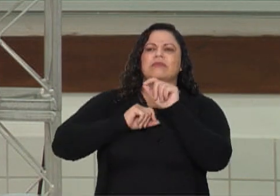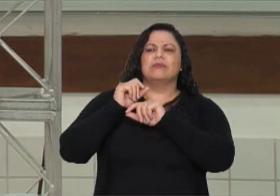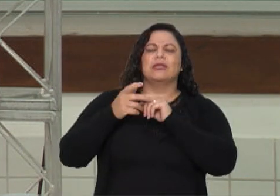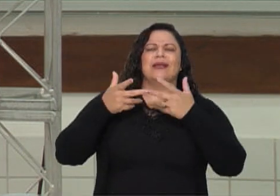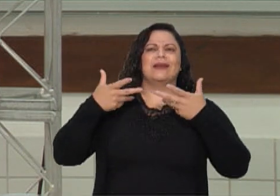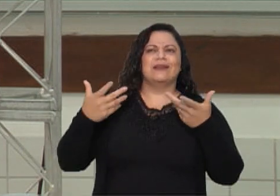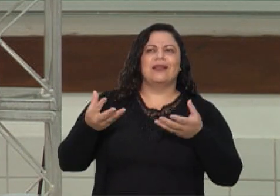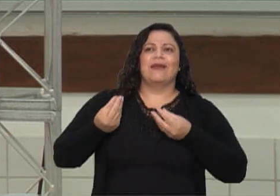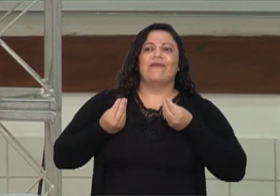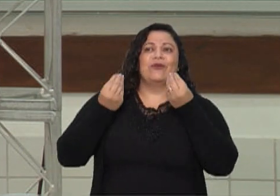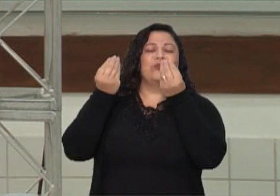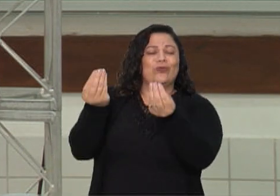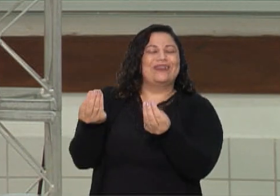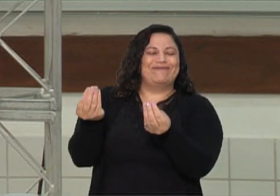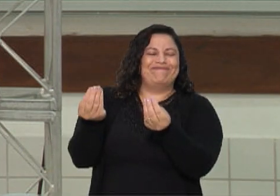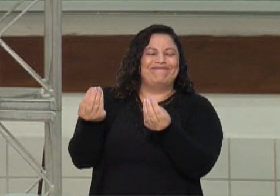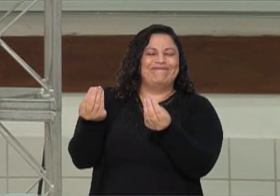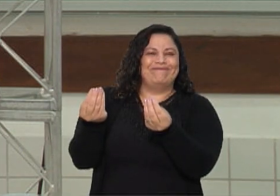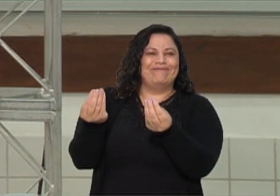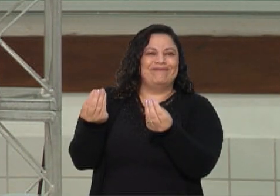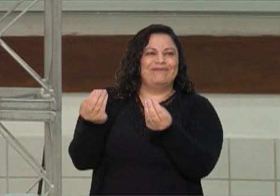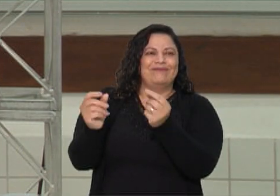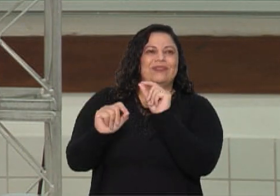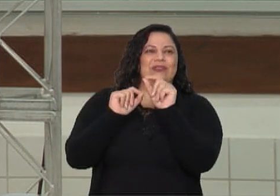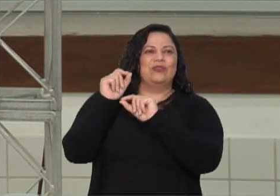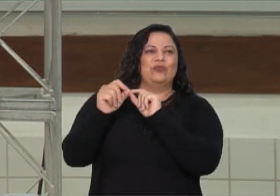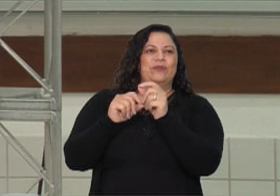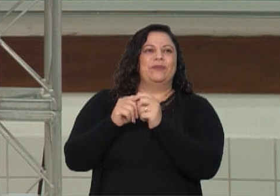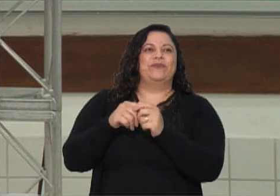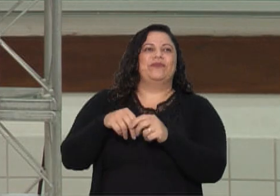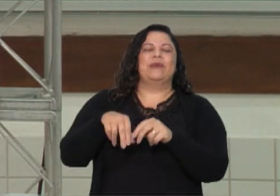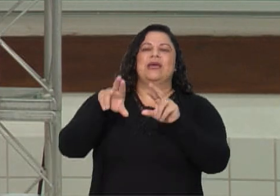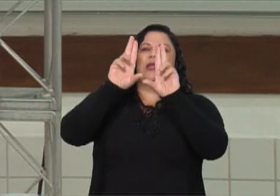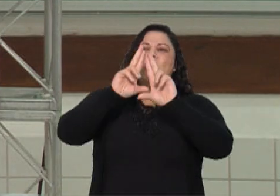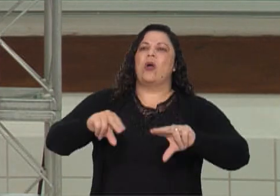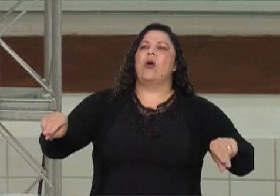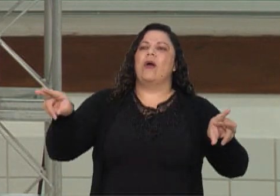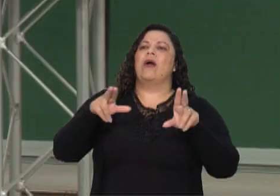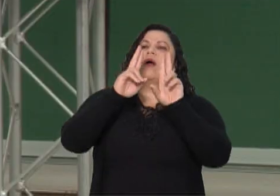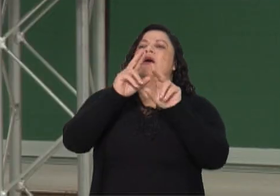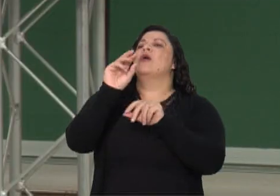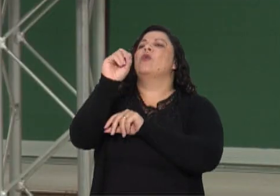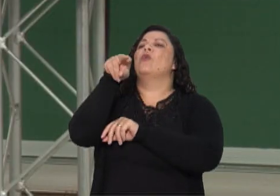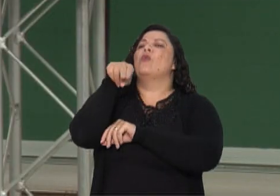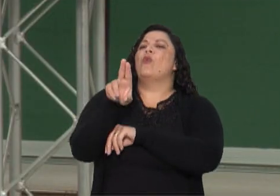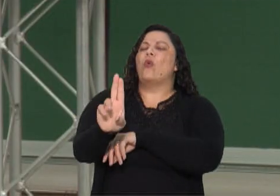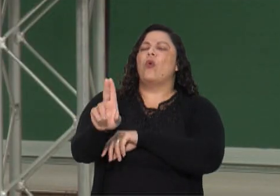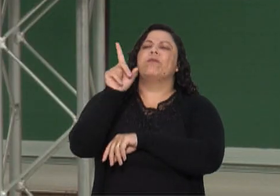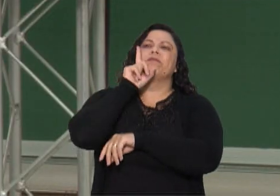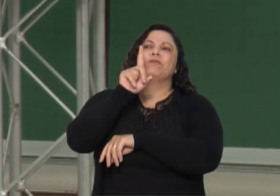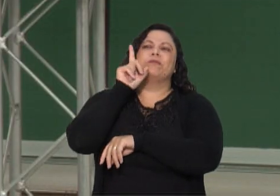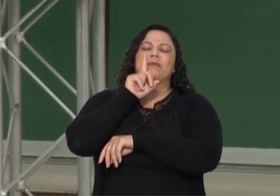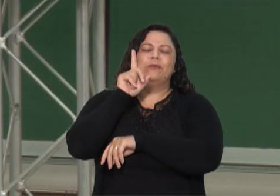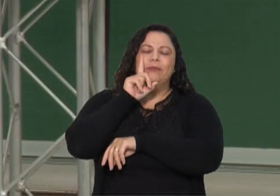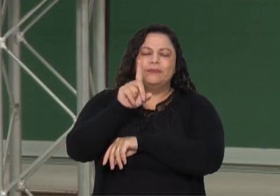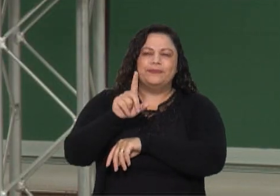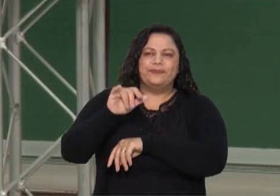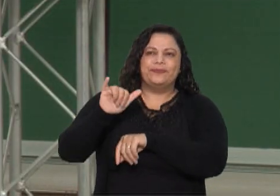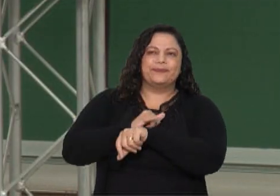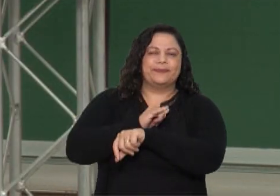foi doado para a ONU, né? Que fica lá em Nova York, certo? Nos Estados Unidos e está lá até hoje,